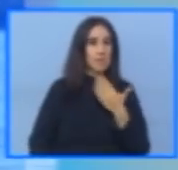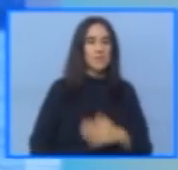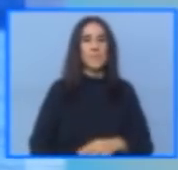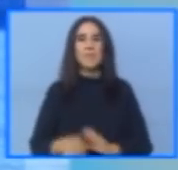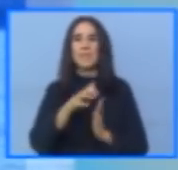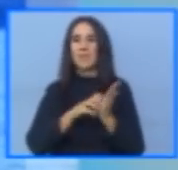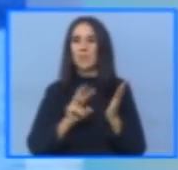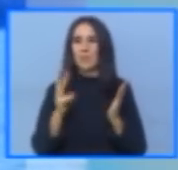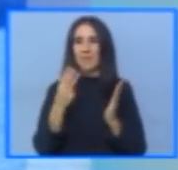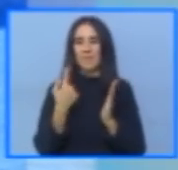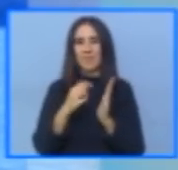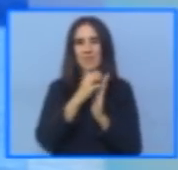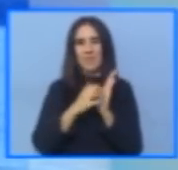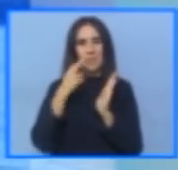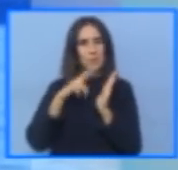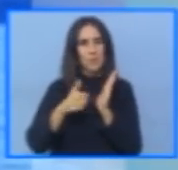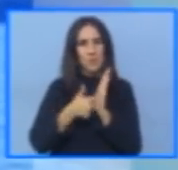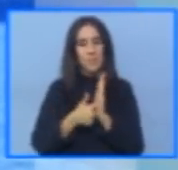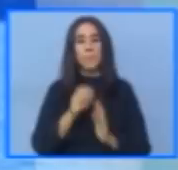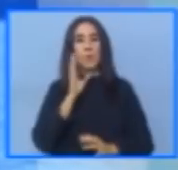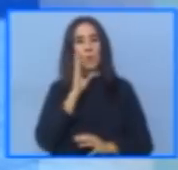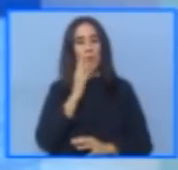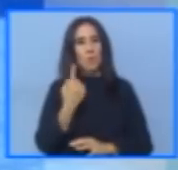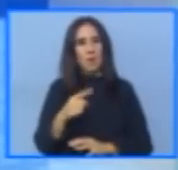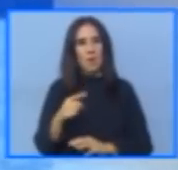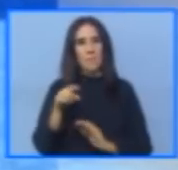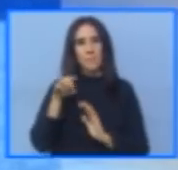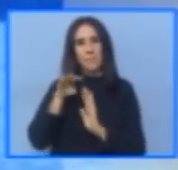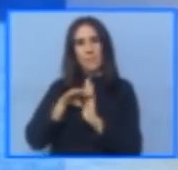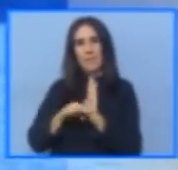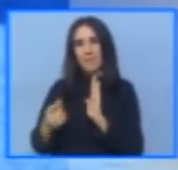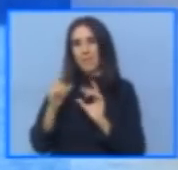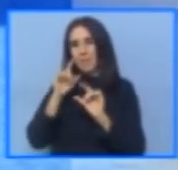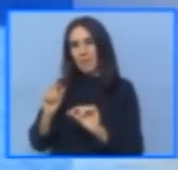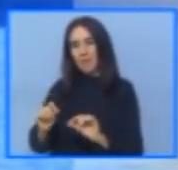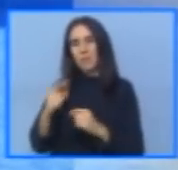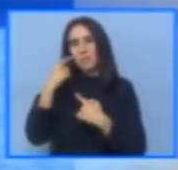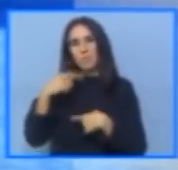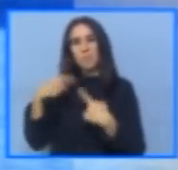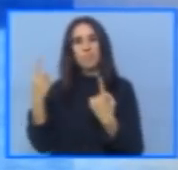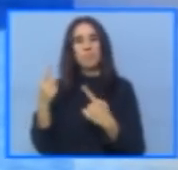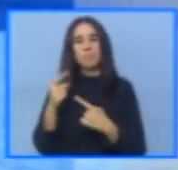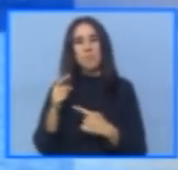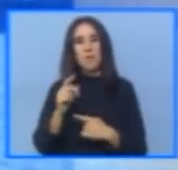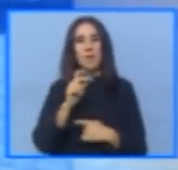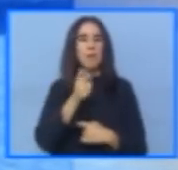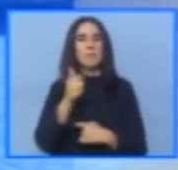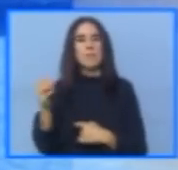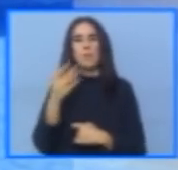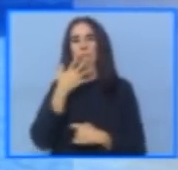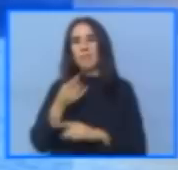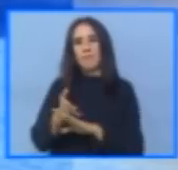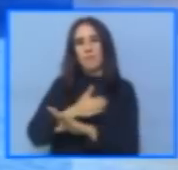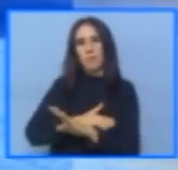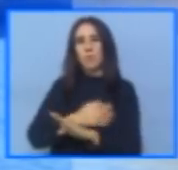3 textos da liturgia. Mais logo, siga a nossa edição rádio, onde apresentamos o abecedário do Advento, uma forma